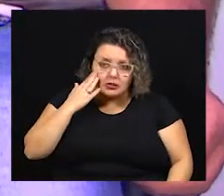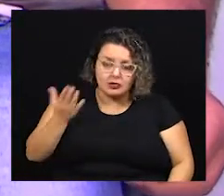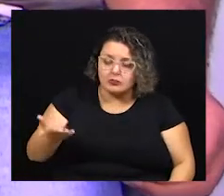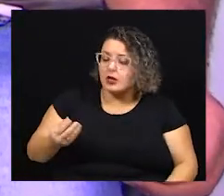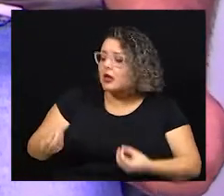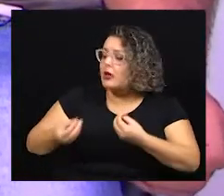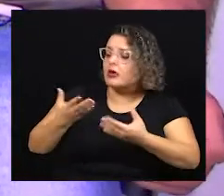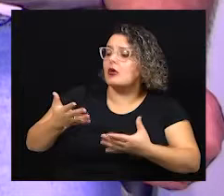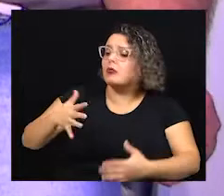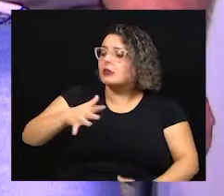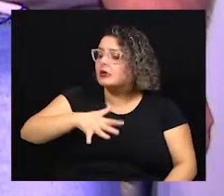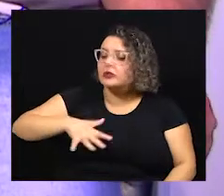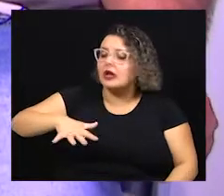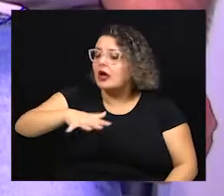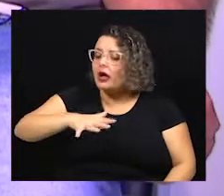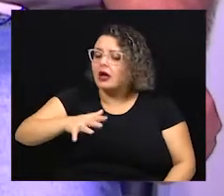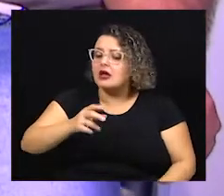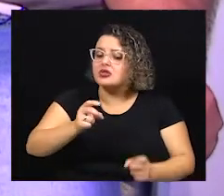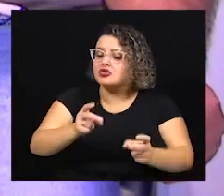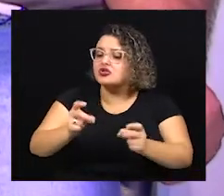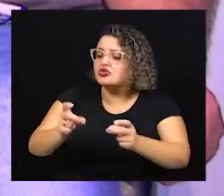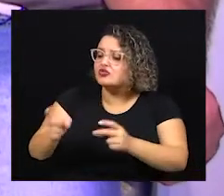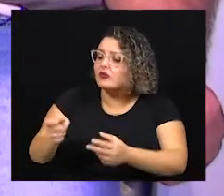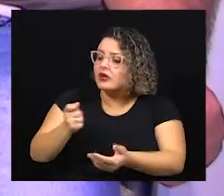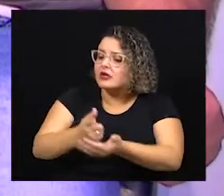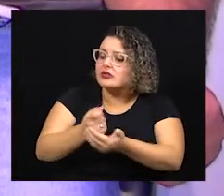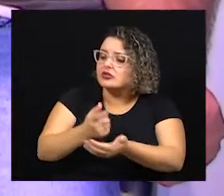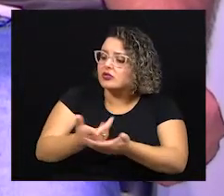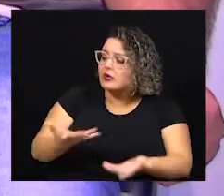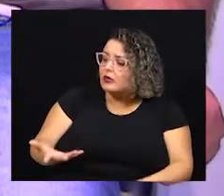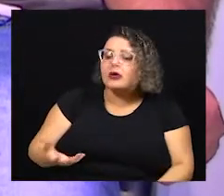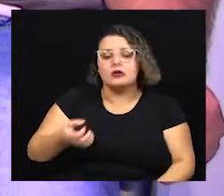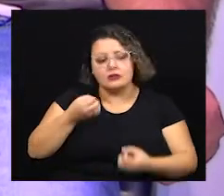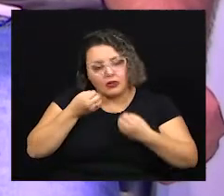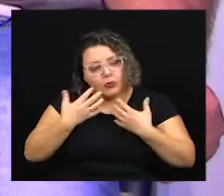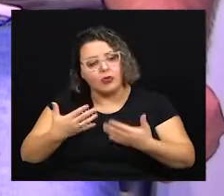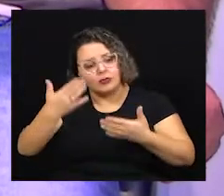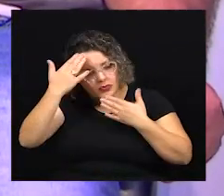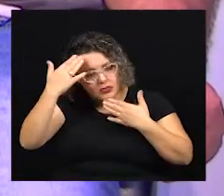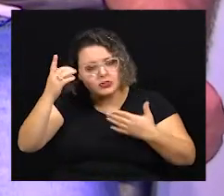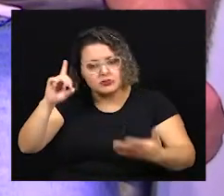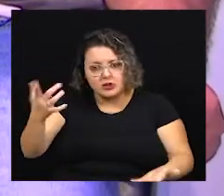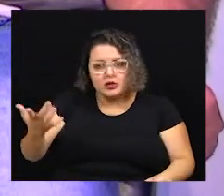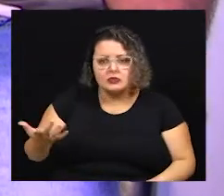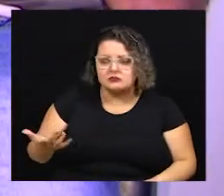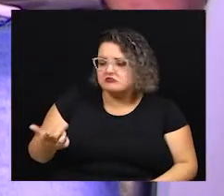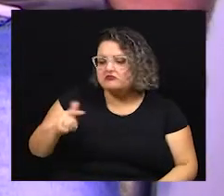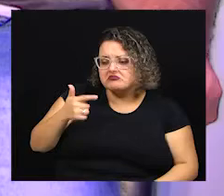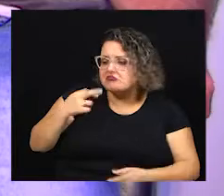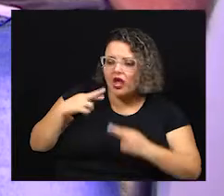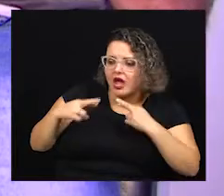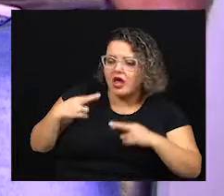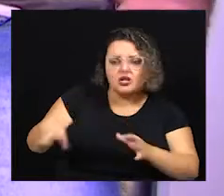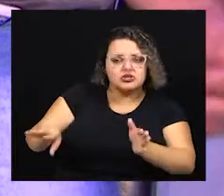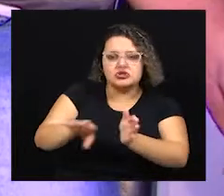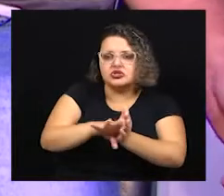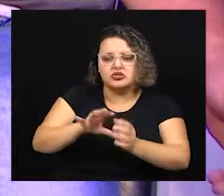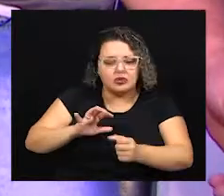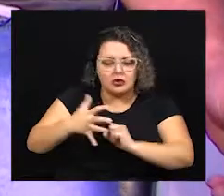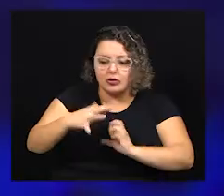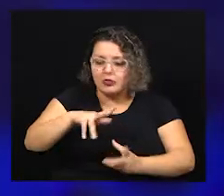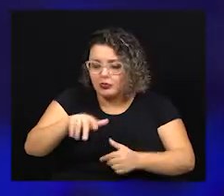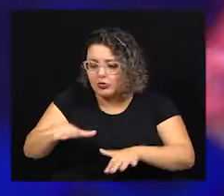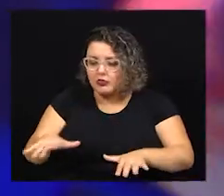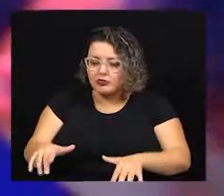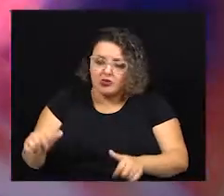está o mercado hoje, Sérgio? O mercado está bom, queira graças trabalhar a com Deus. isso, como aquarista. A gente não tem a reclamar, veio a pandemia, foi muito ruim